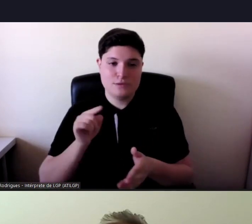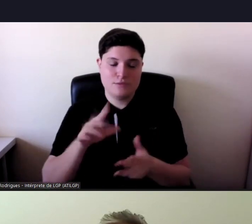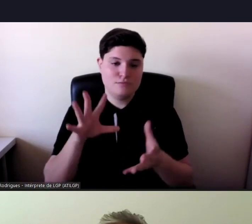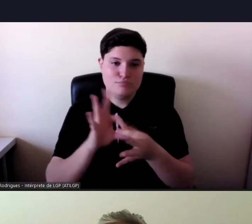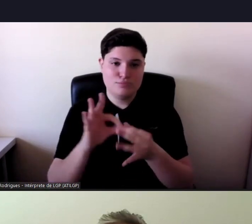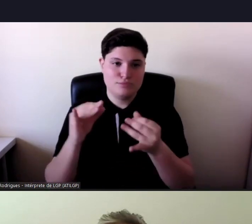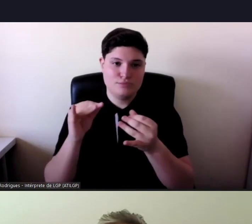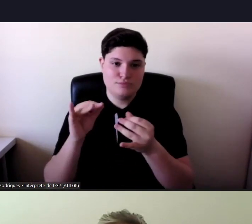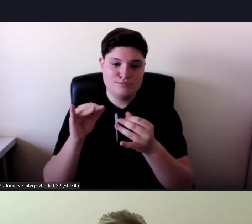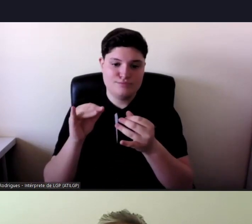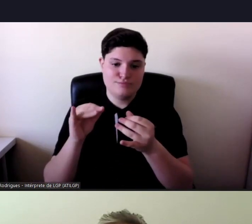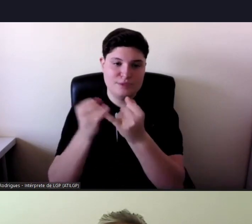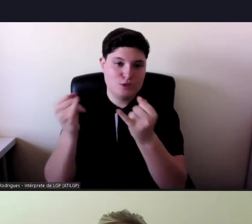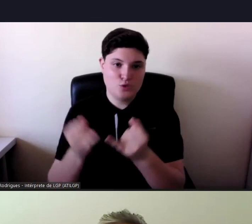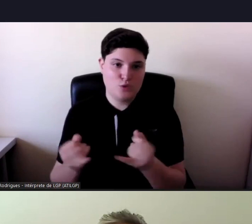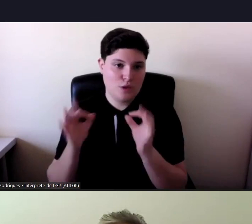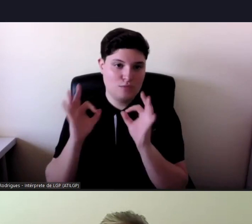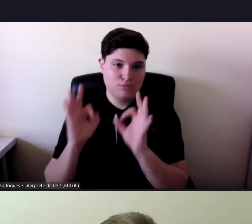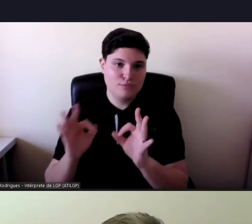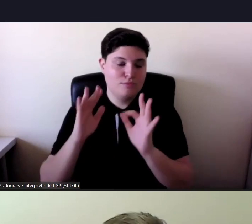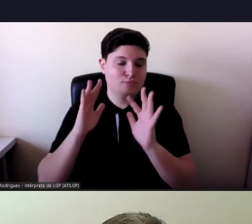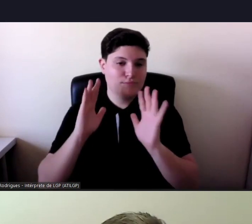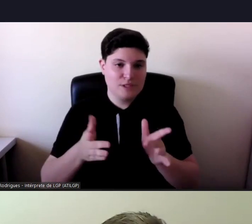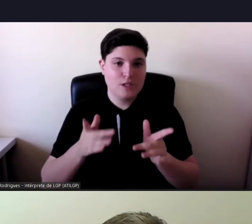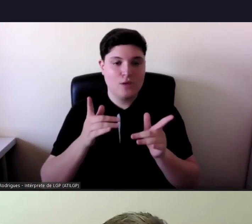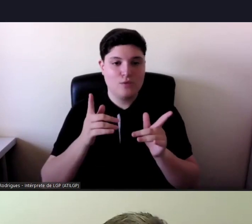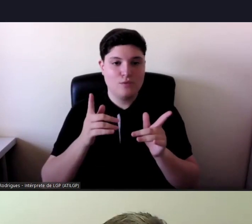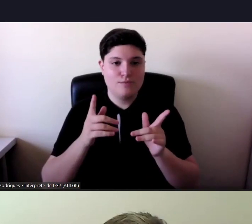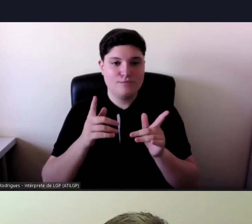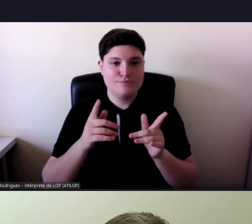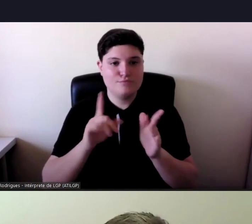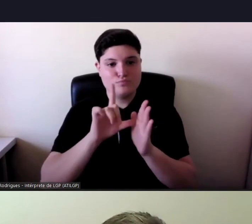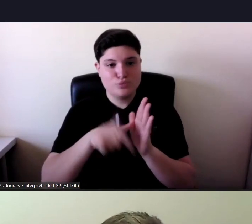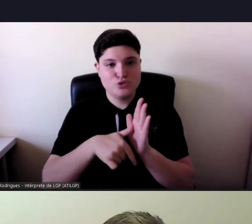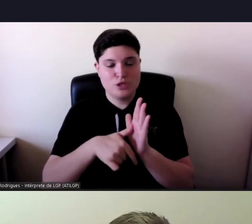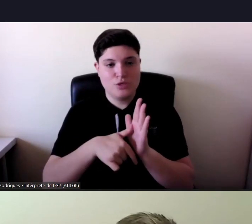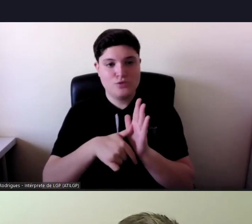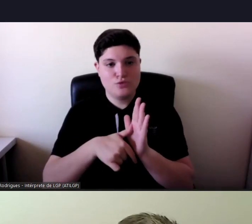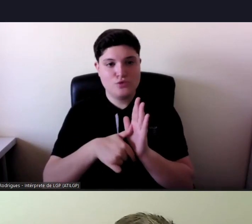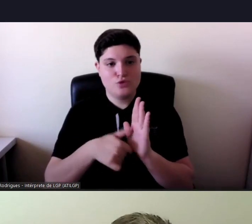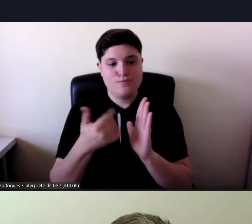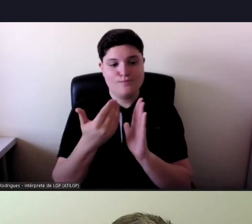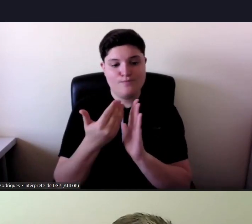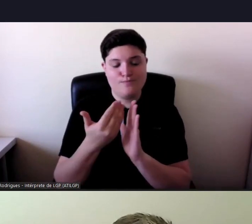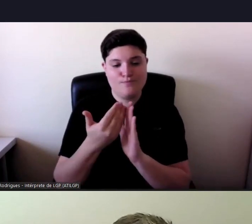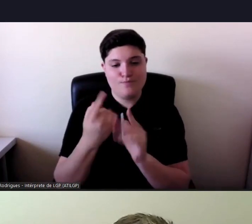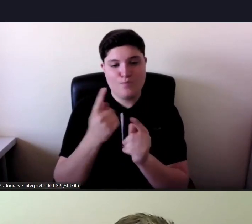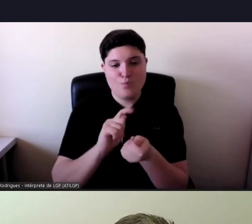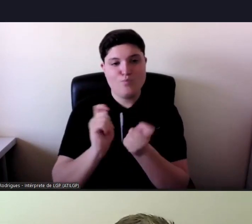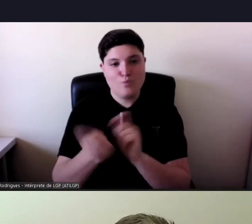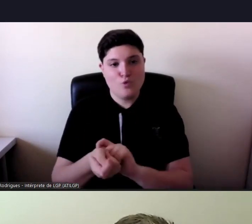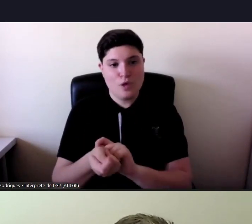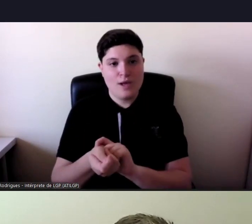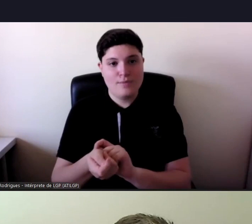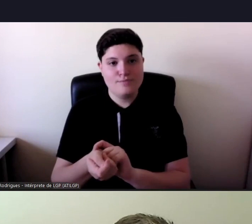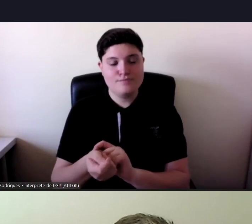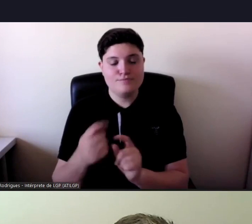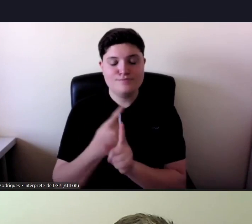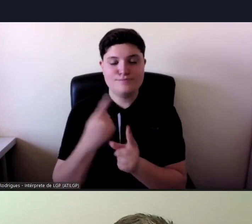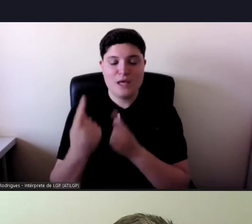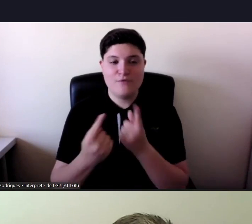a Convenção sobre o Clima, já estávamos nos 360 partes por milhão, nós hoje estamos nos 430 partes por